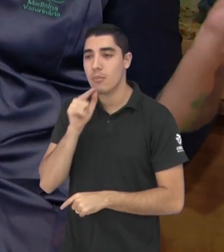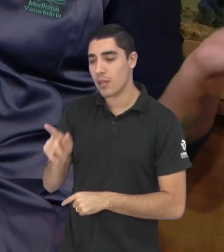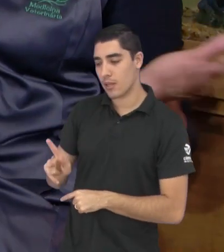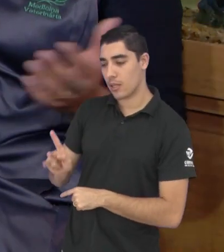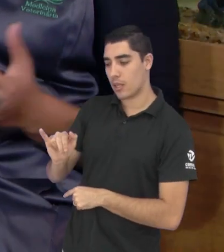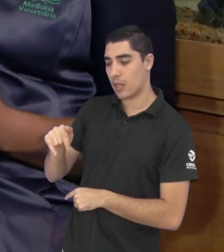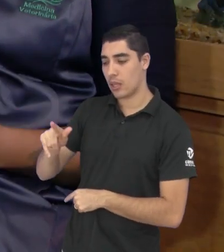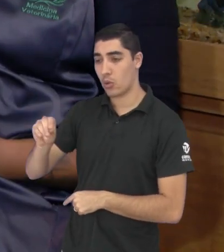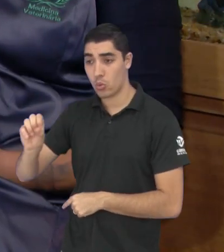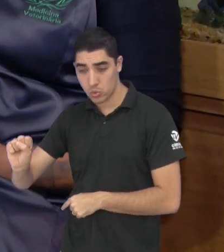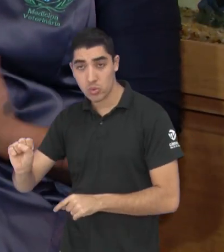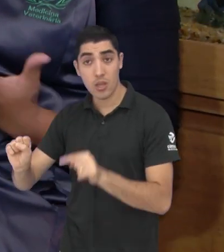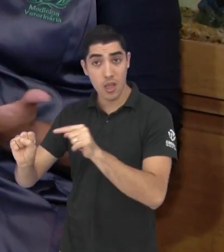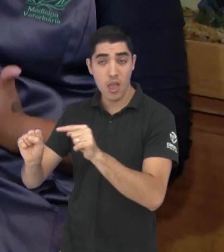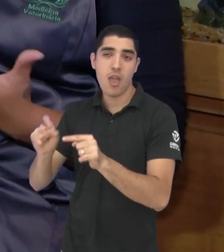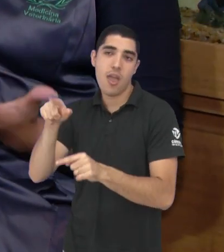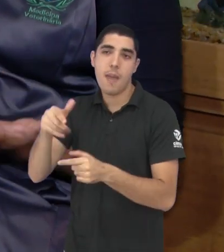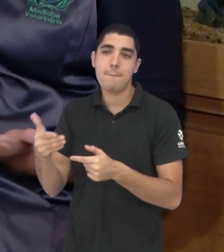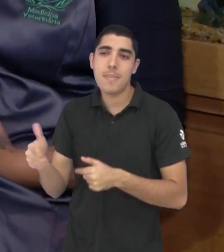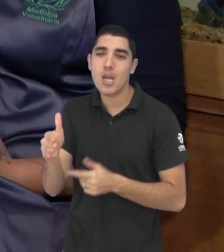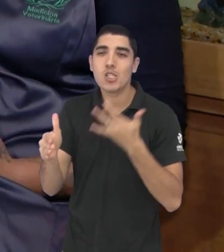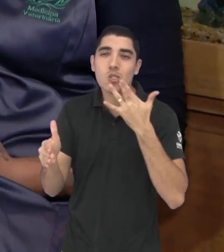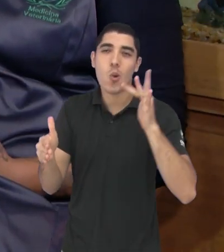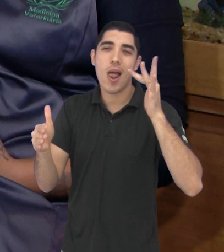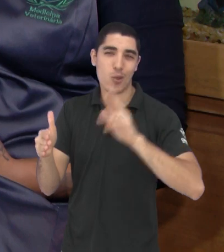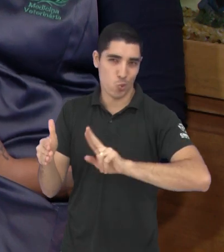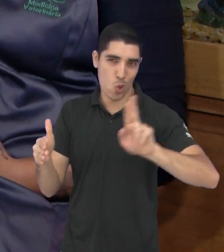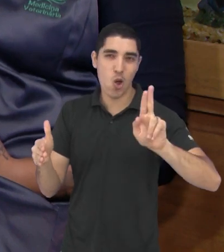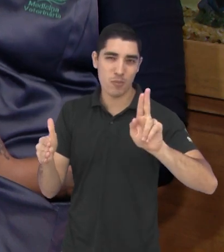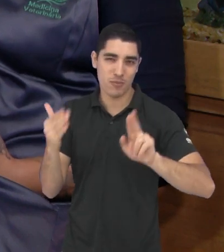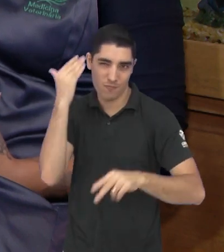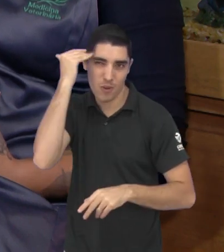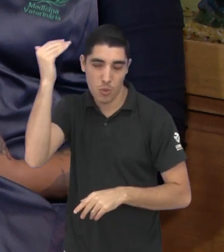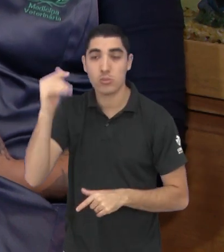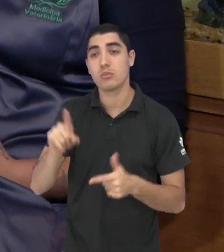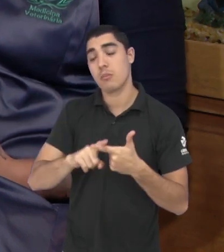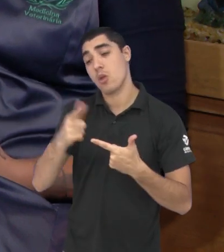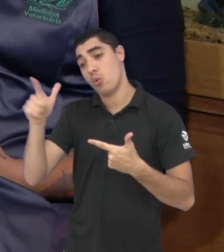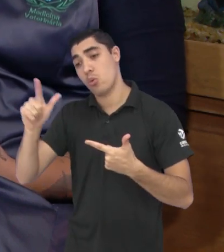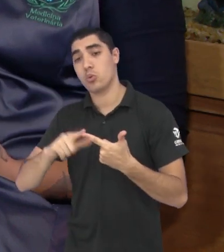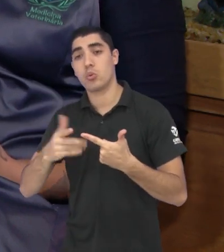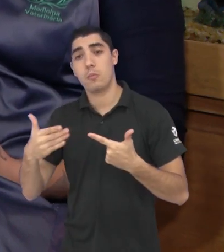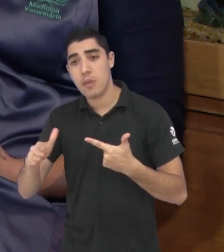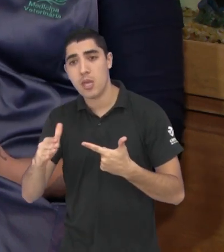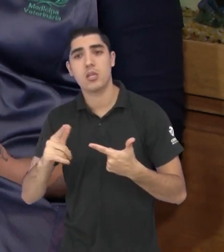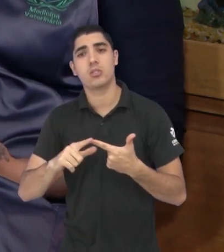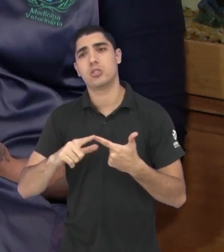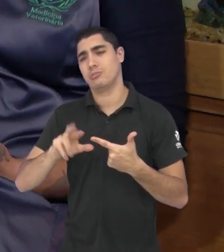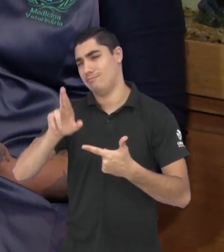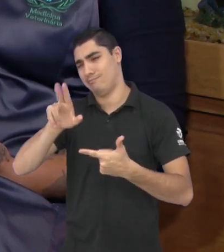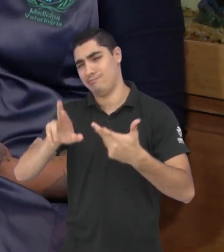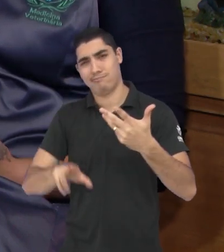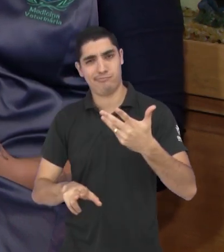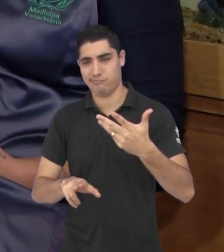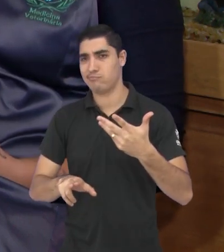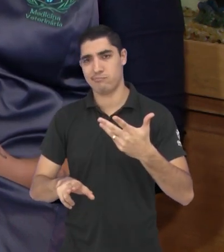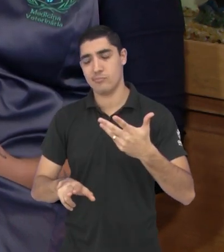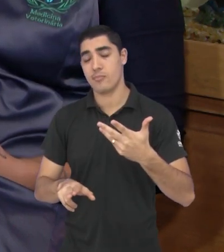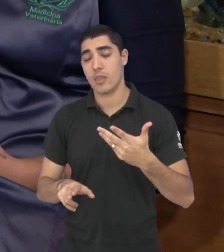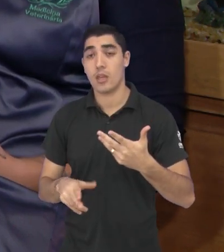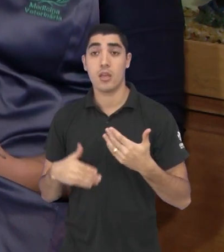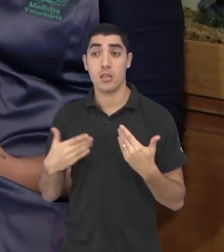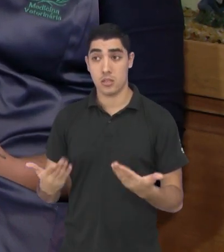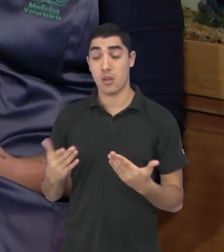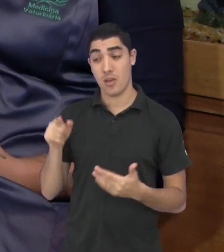nos tipos dos kingios, que são os famosos peixinhos dourados, e outros peixes ornamentais que são mais comuns de ter hoje em